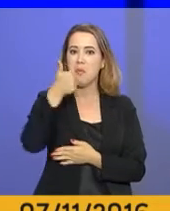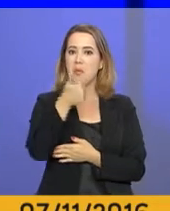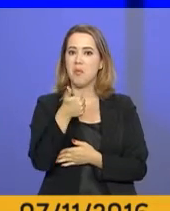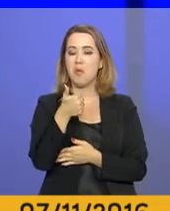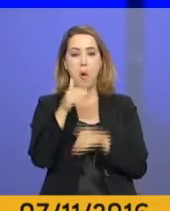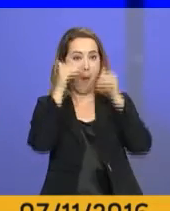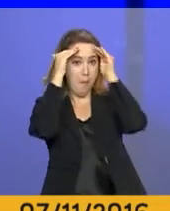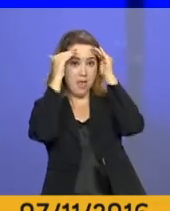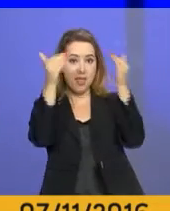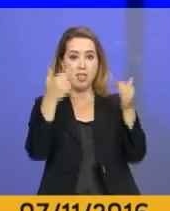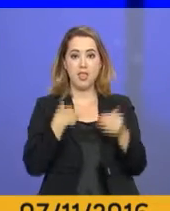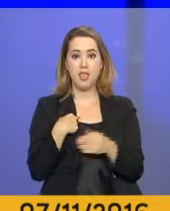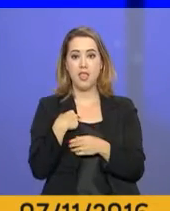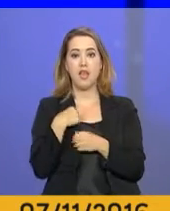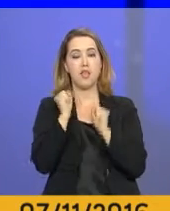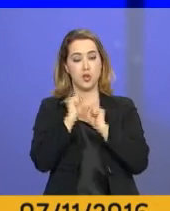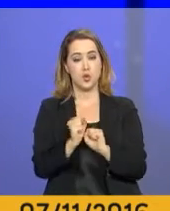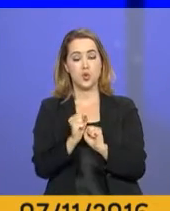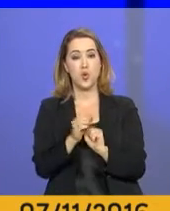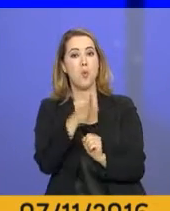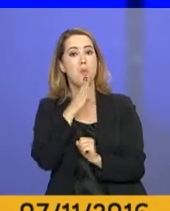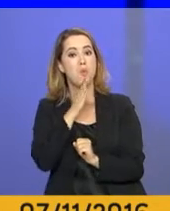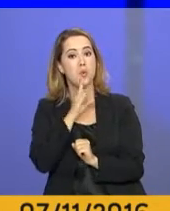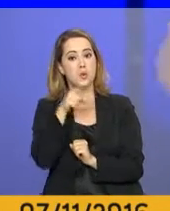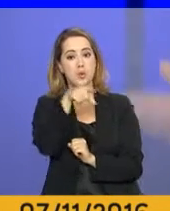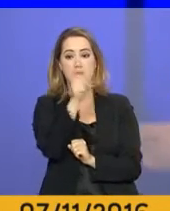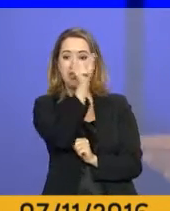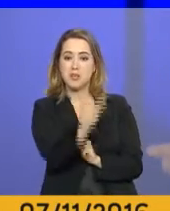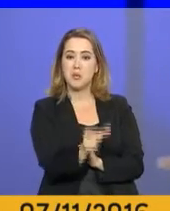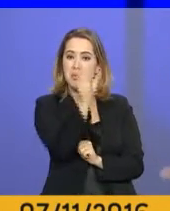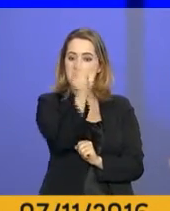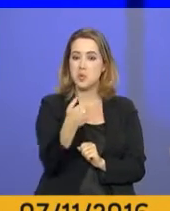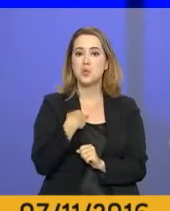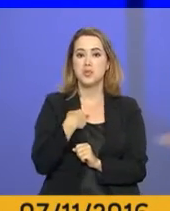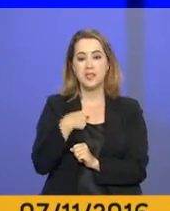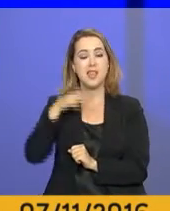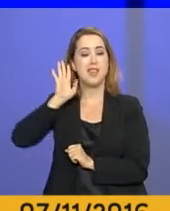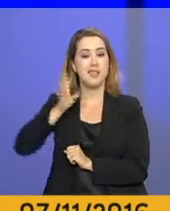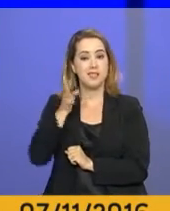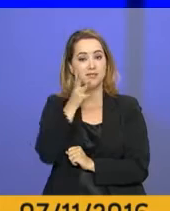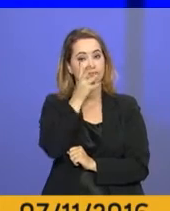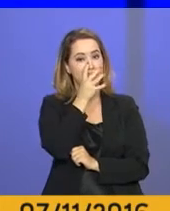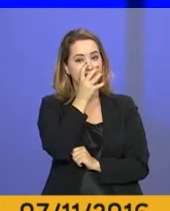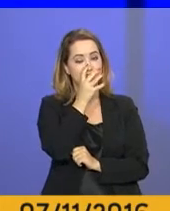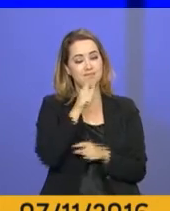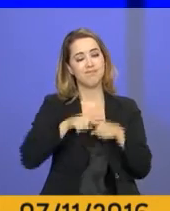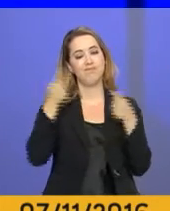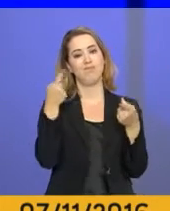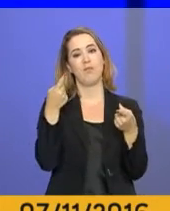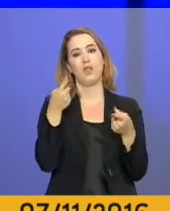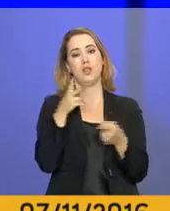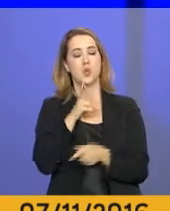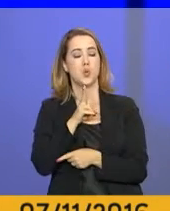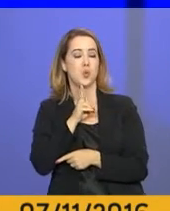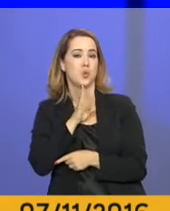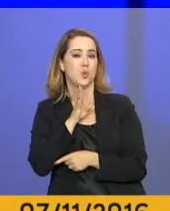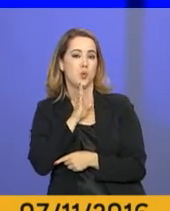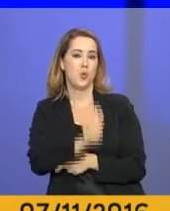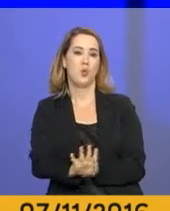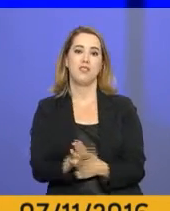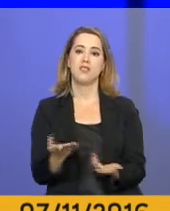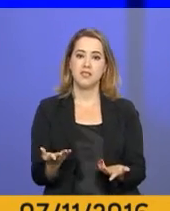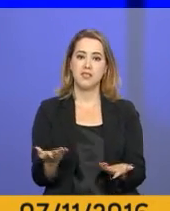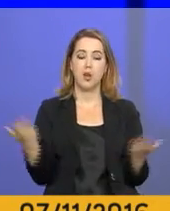até pessoalmente algumas figuras a quem admirava muito tempo mas não tinha tido a oportunidade de apertar na mão